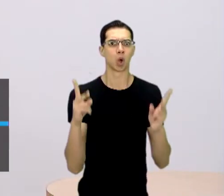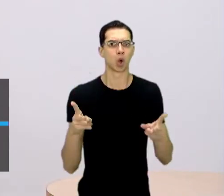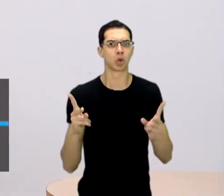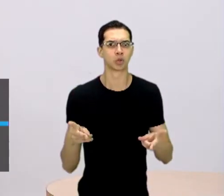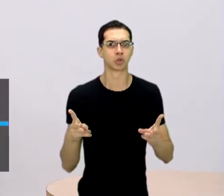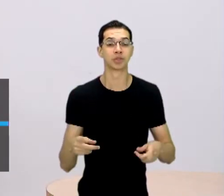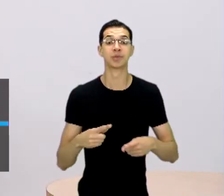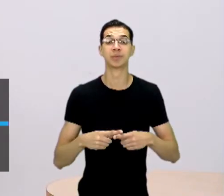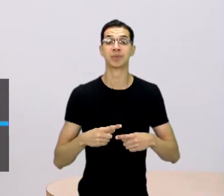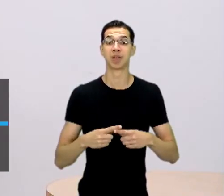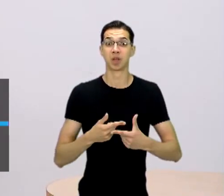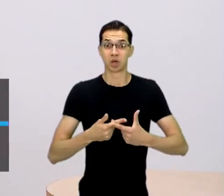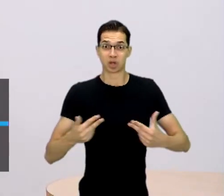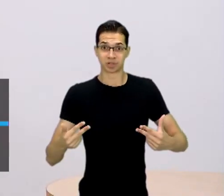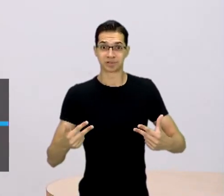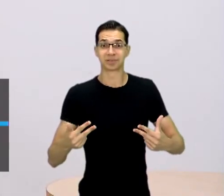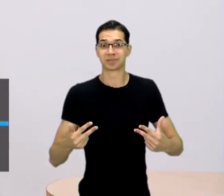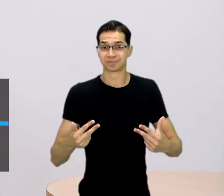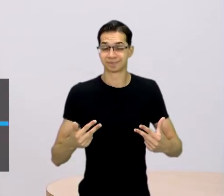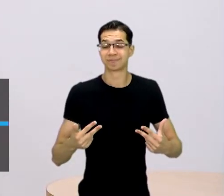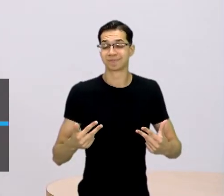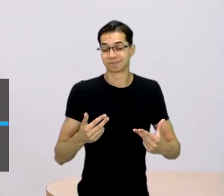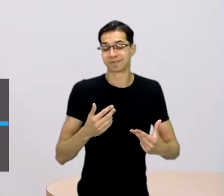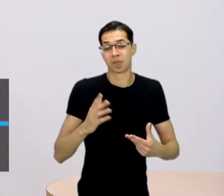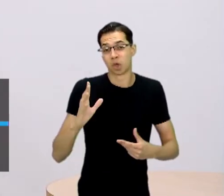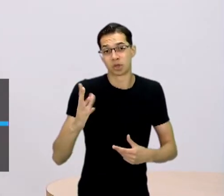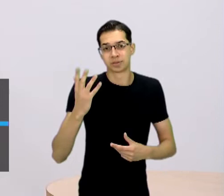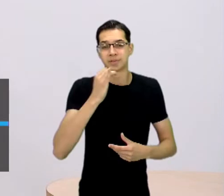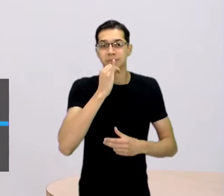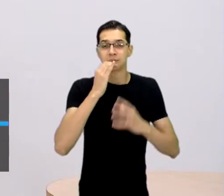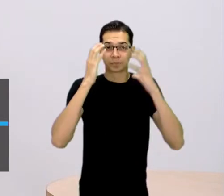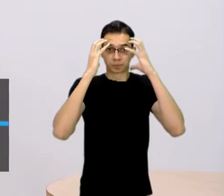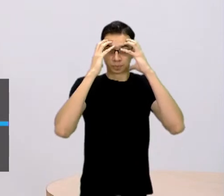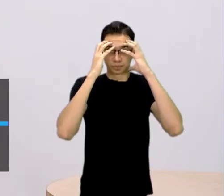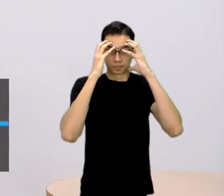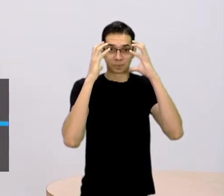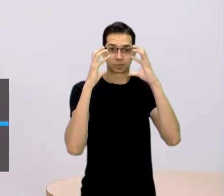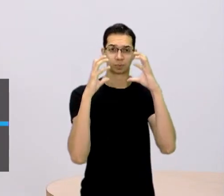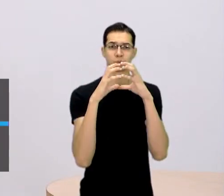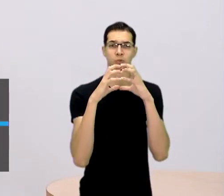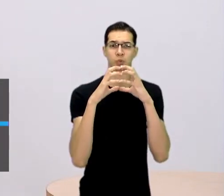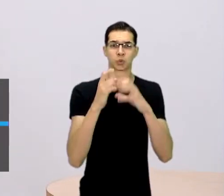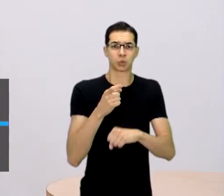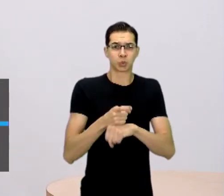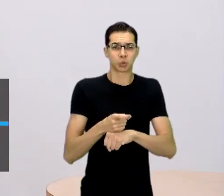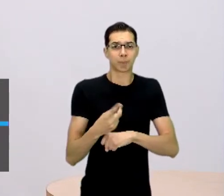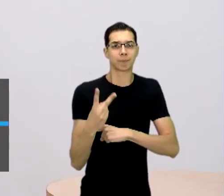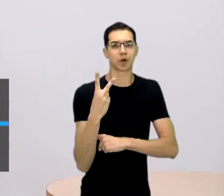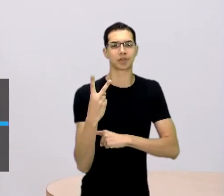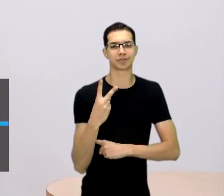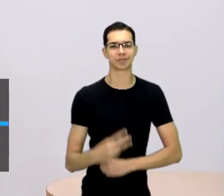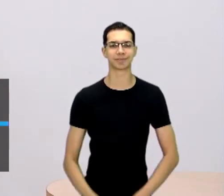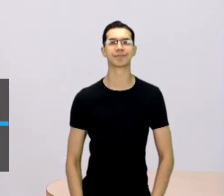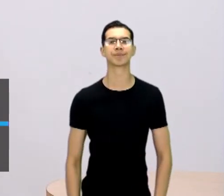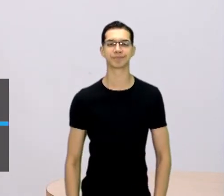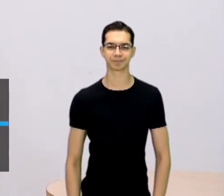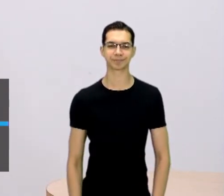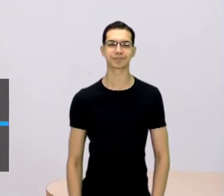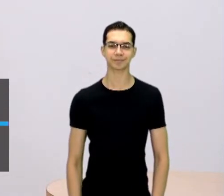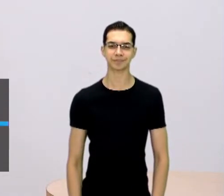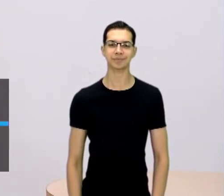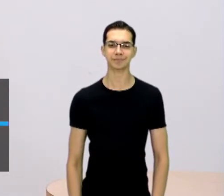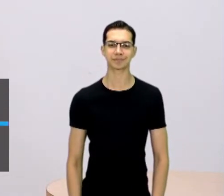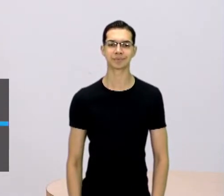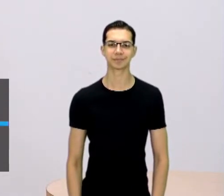alguma coisa, esse osso acaba protegendo, então, esse órgão. Entre os ossos imóveis, eu tenho, então, os ossos